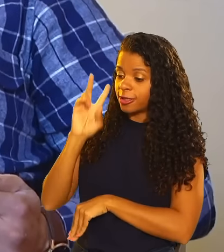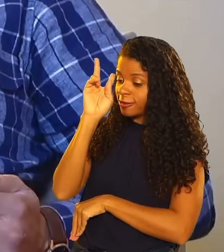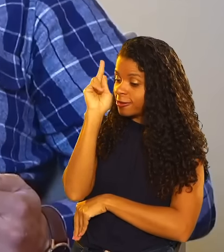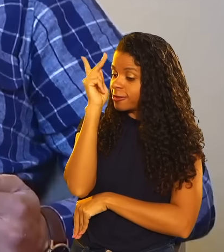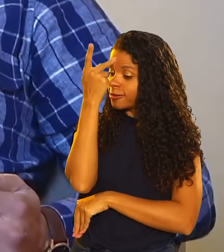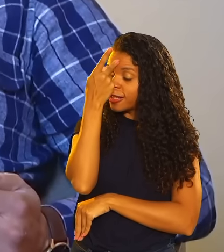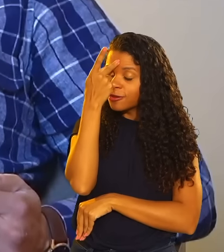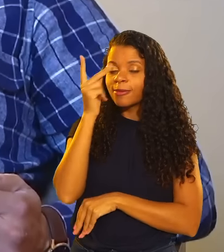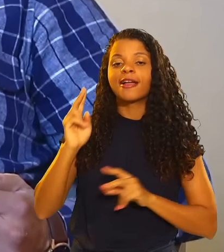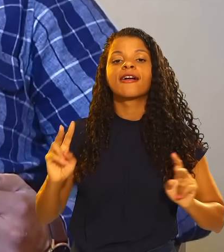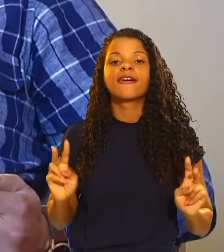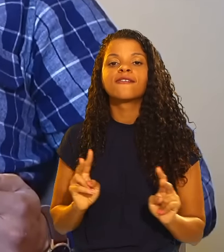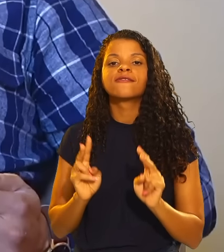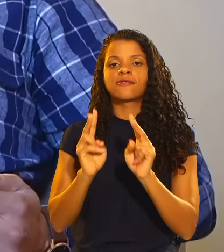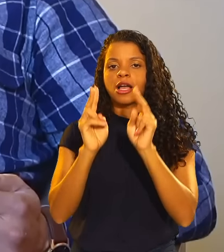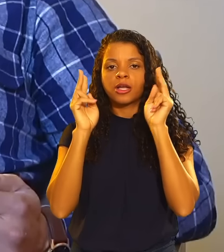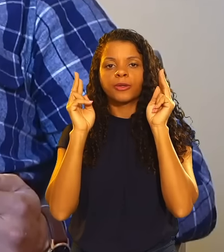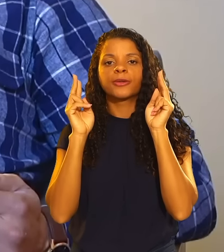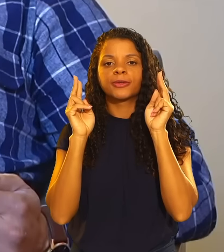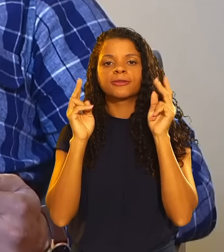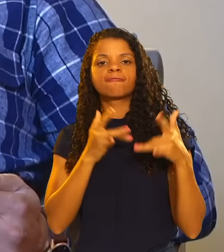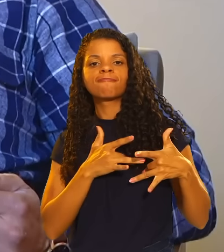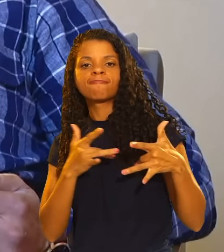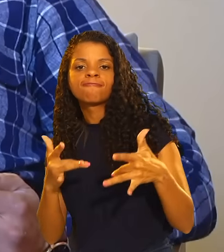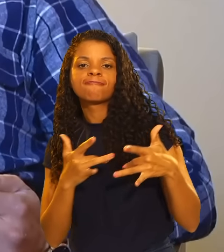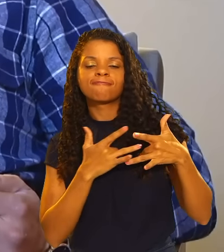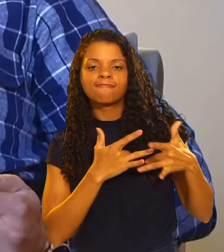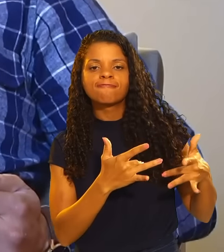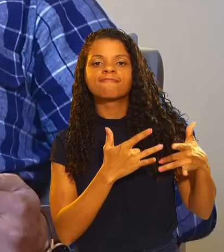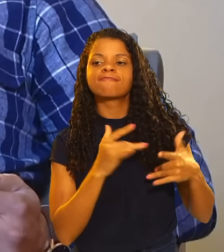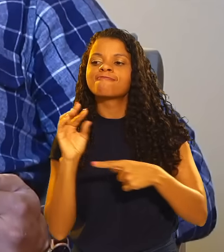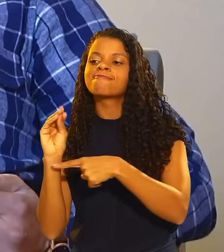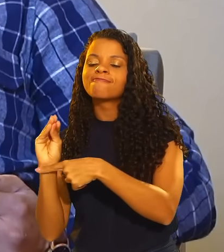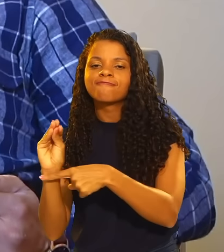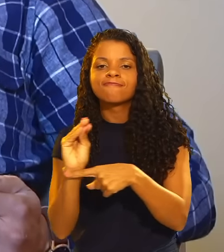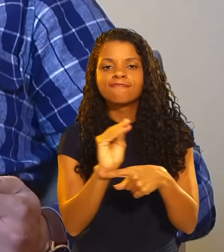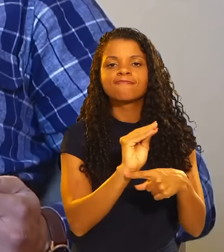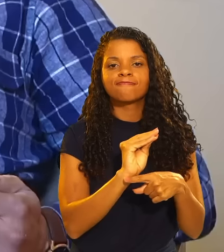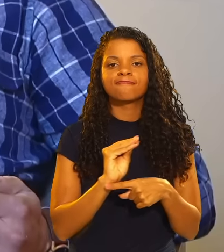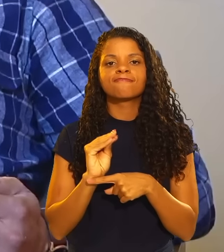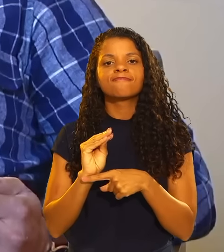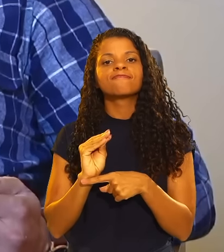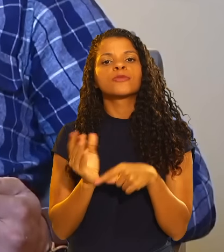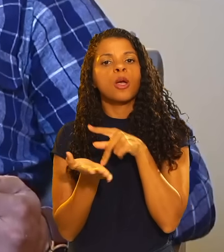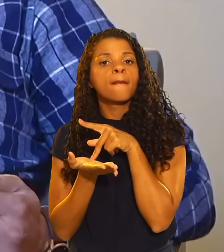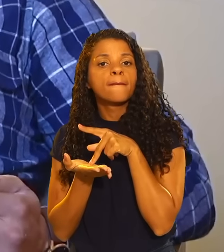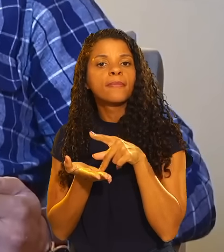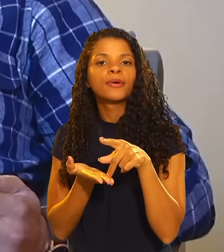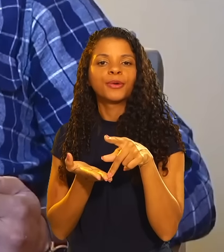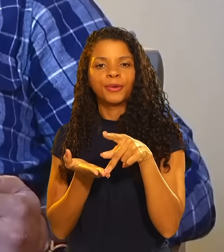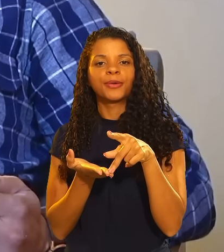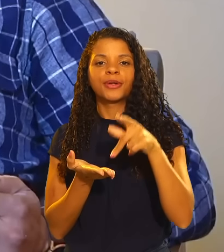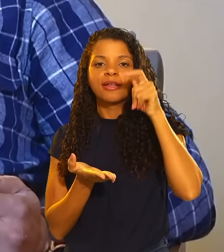essa mulher, enfim, né, todos os filhos de Deus, em pessoas realmente puras, em pessoas realmente interessadas no próximo,